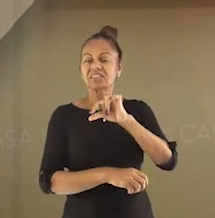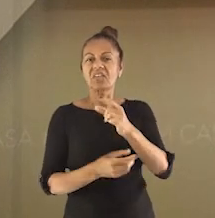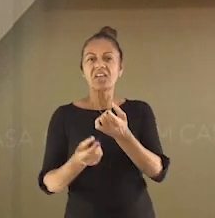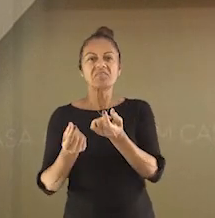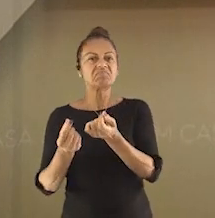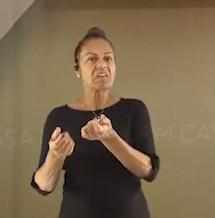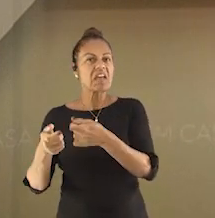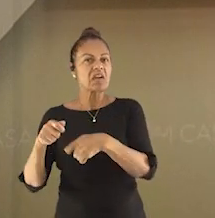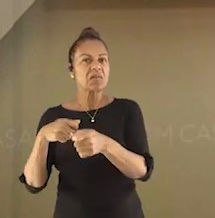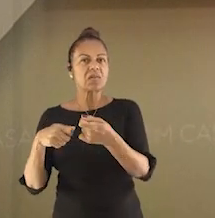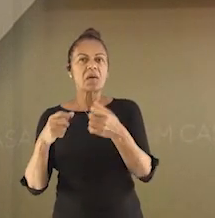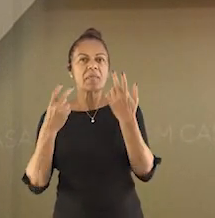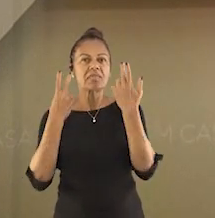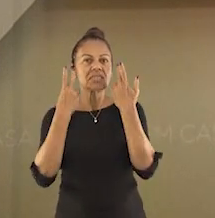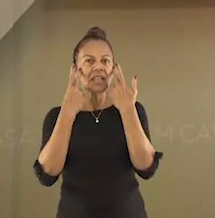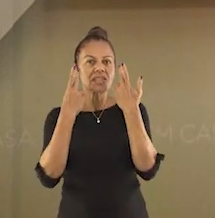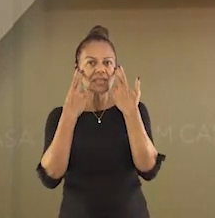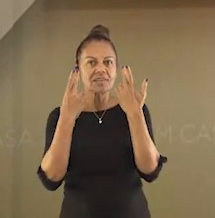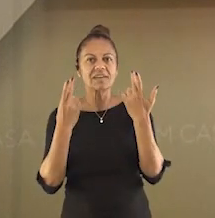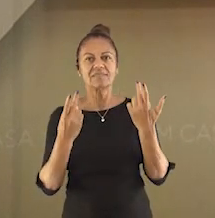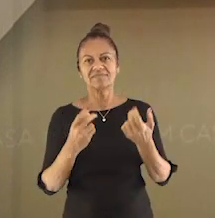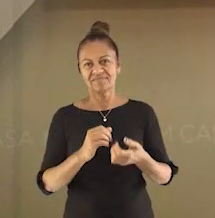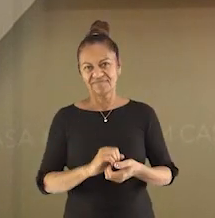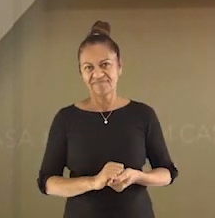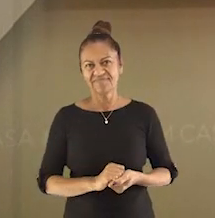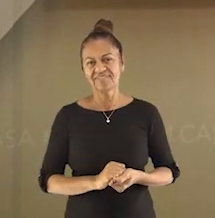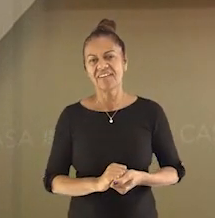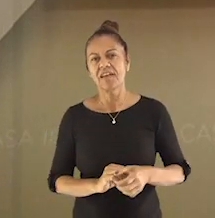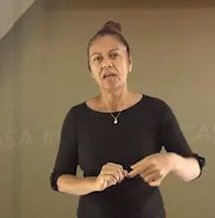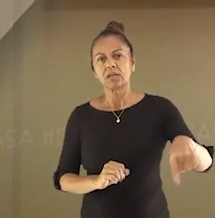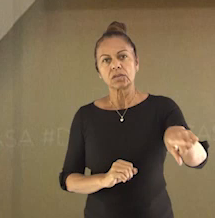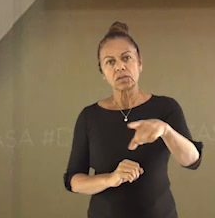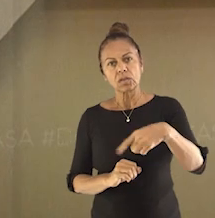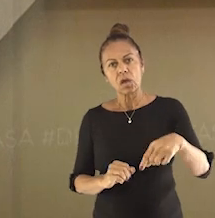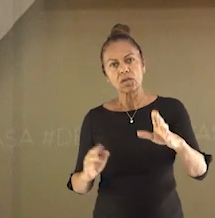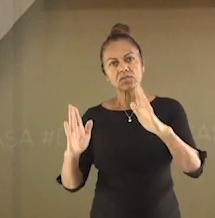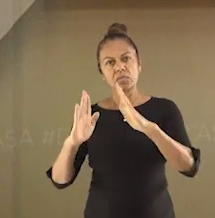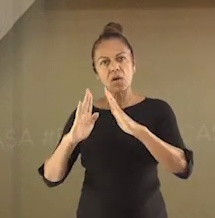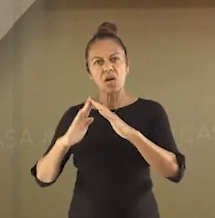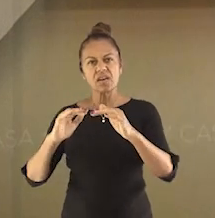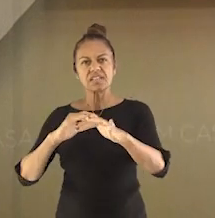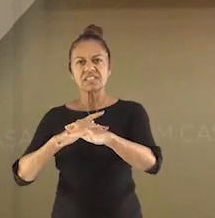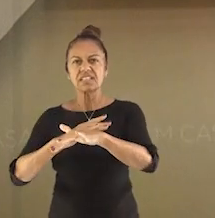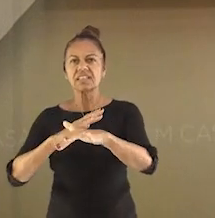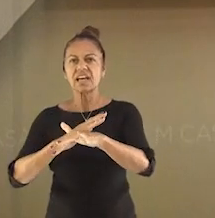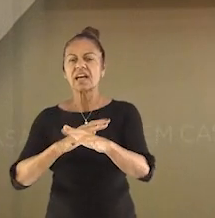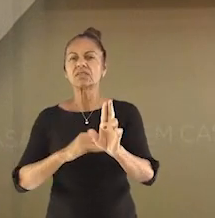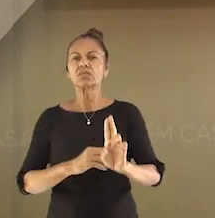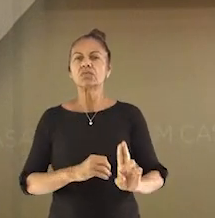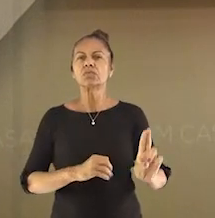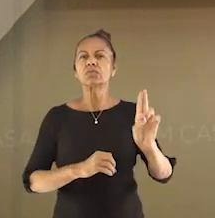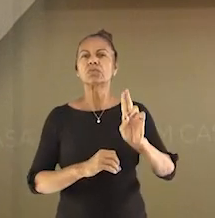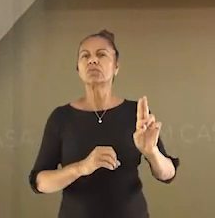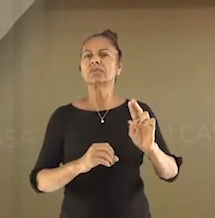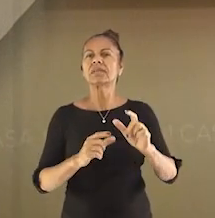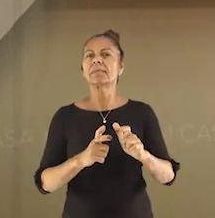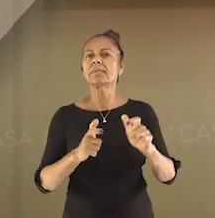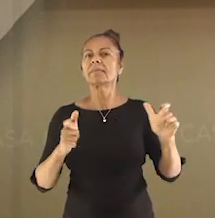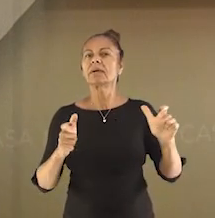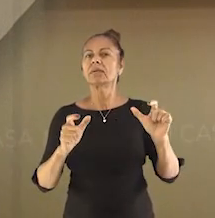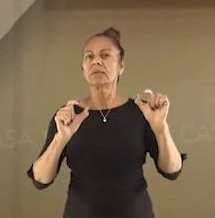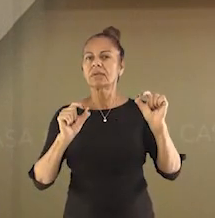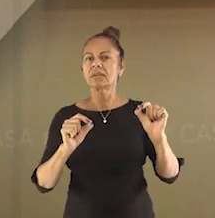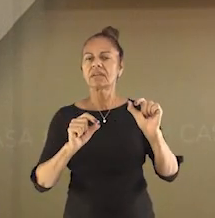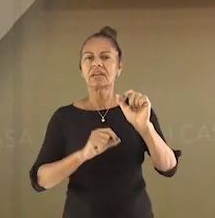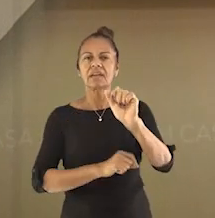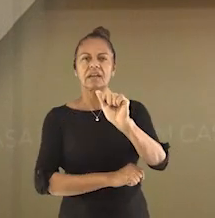qualidade na agricultura. Afinal, é uma opção mais econômica e natural. Já nós que moramos